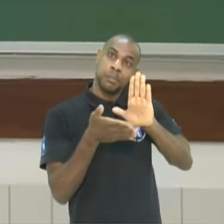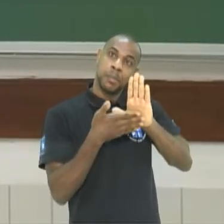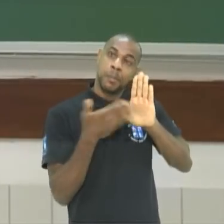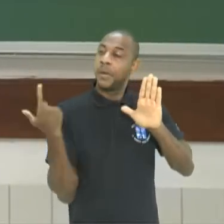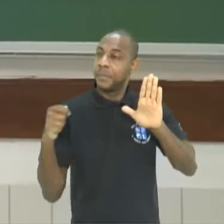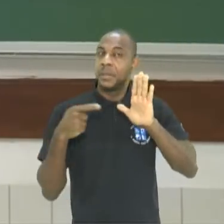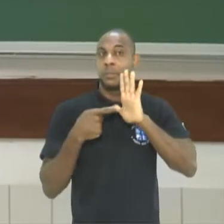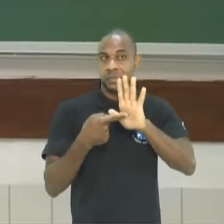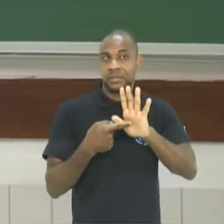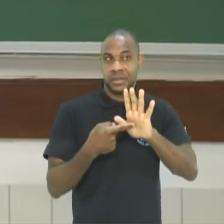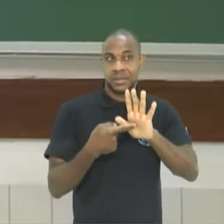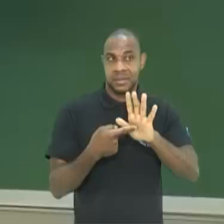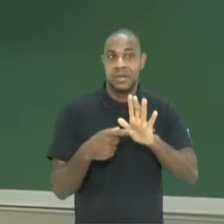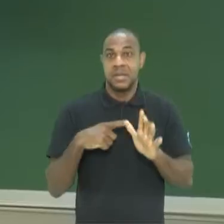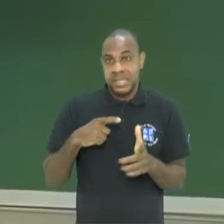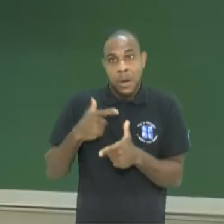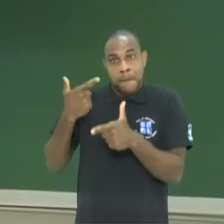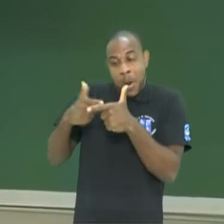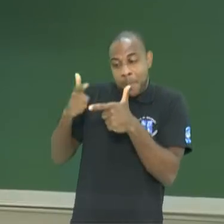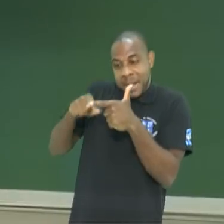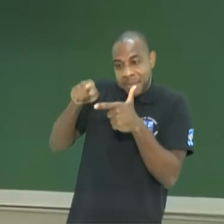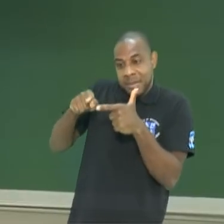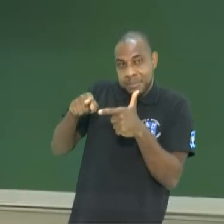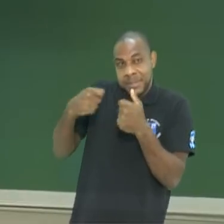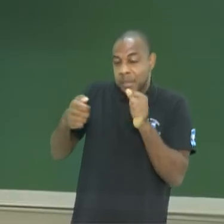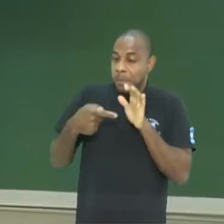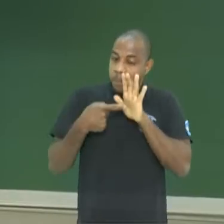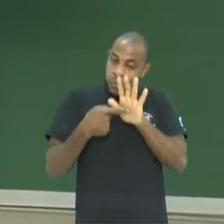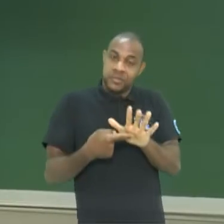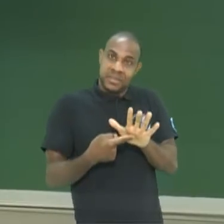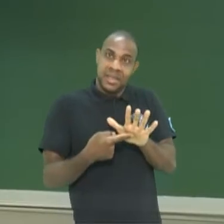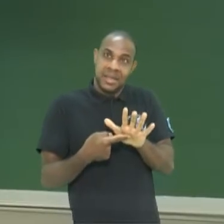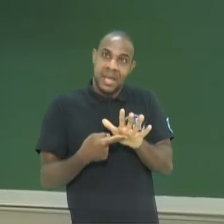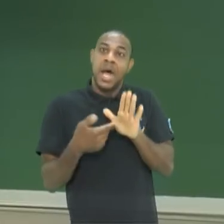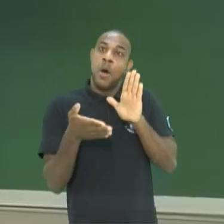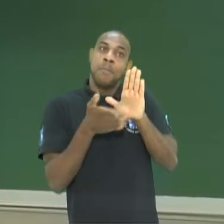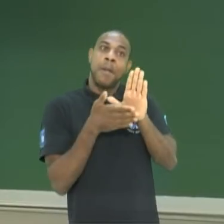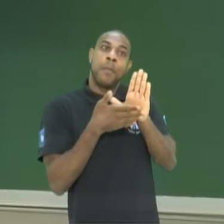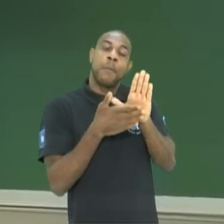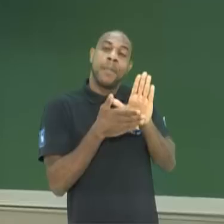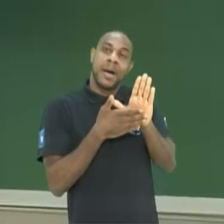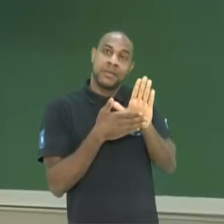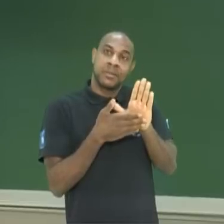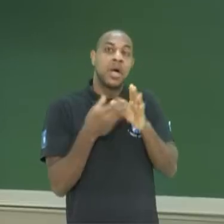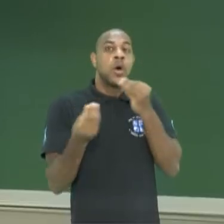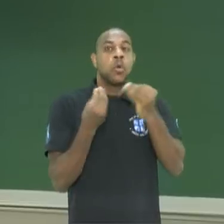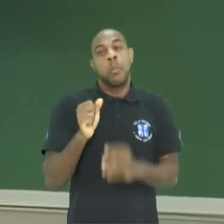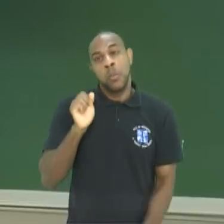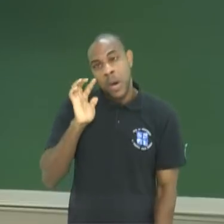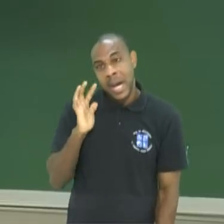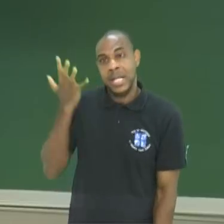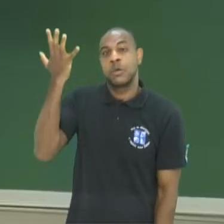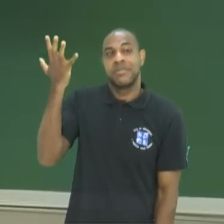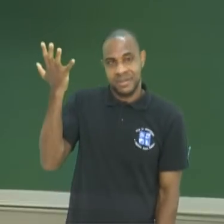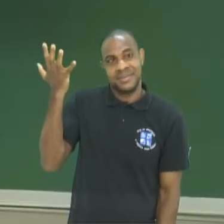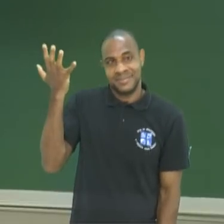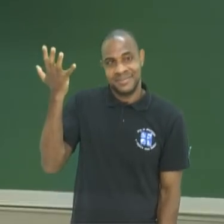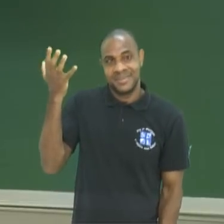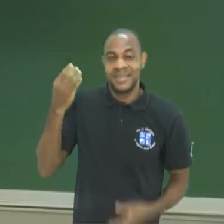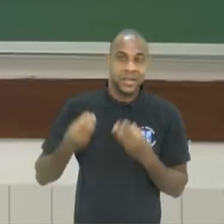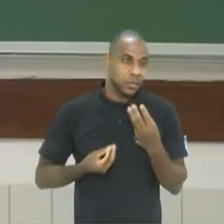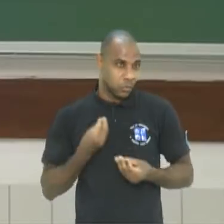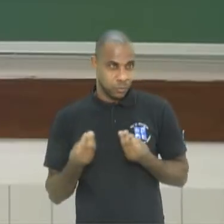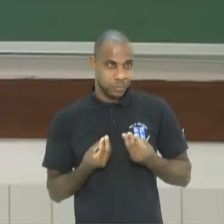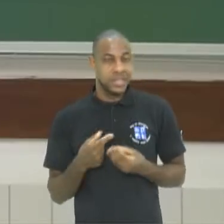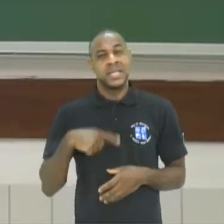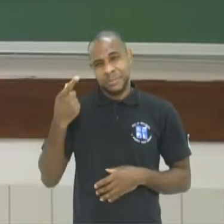intervenção, né? Então, você vai ter um problema e você vai ter que apresentar essa proposta de intervenção. Mas a gente vai chegar ainda com um jeito